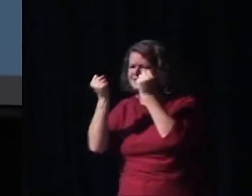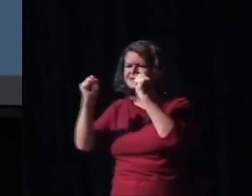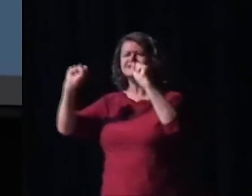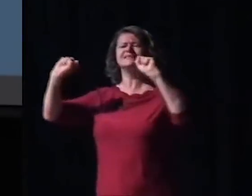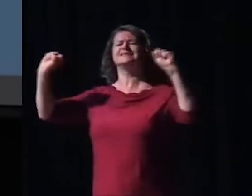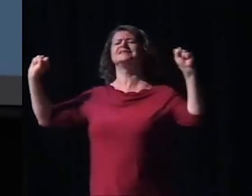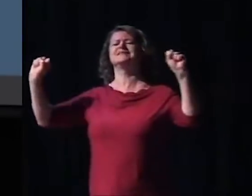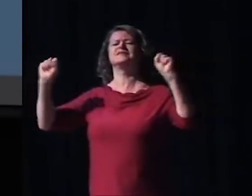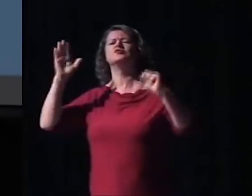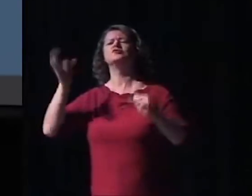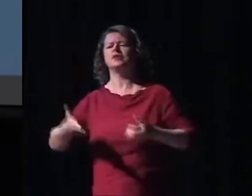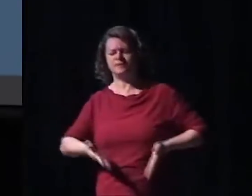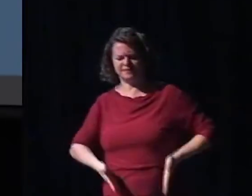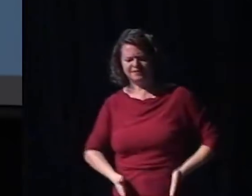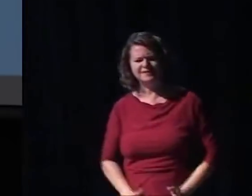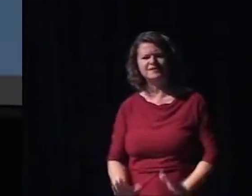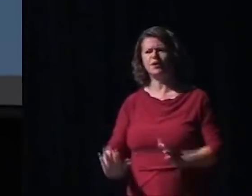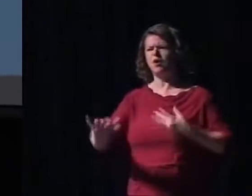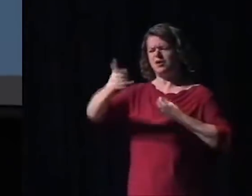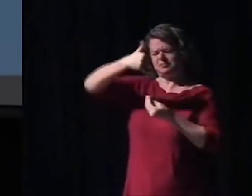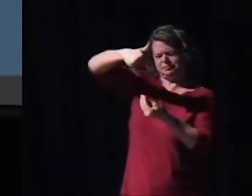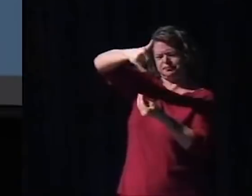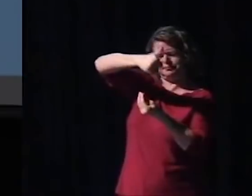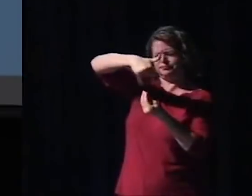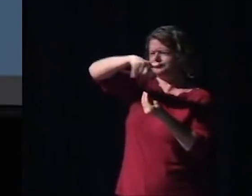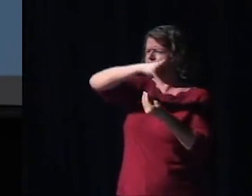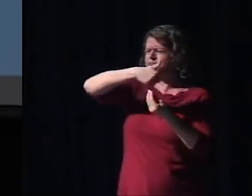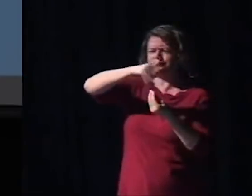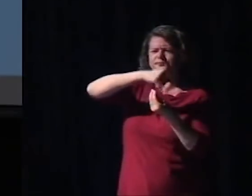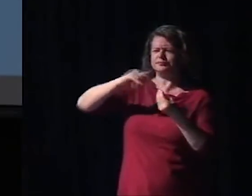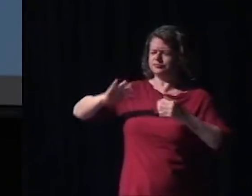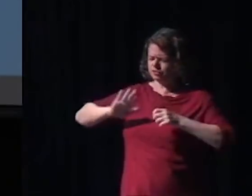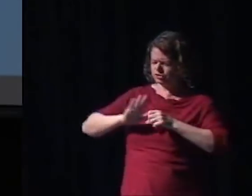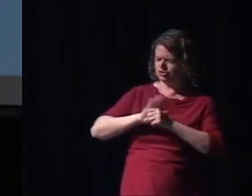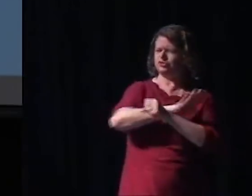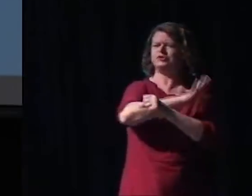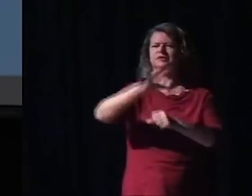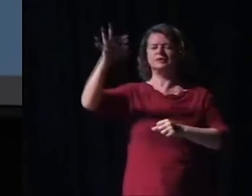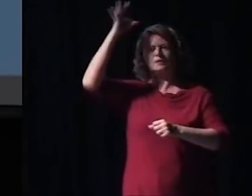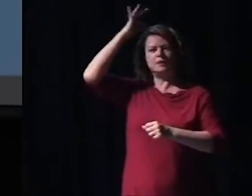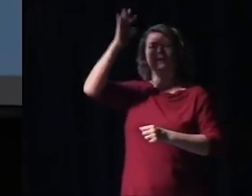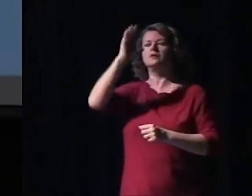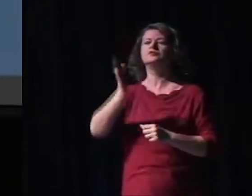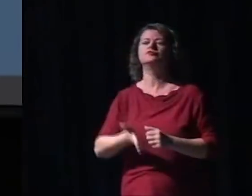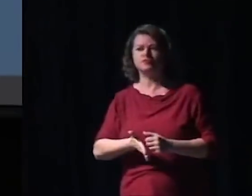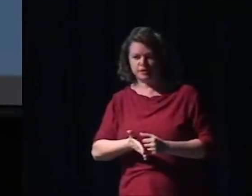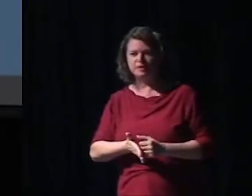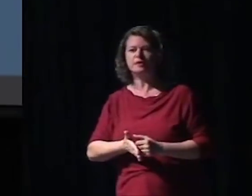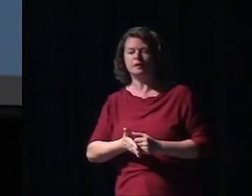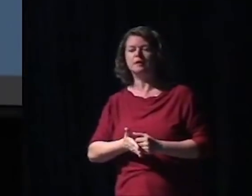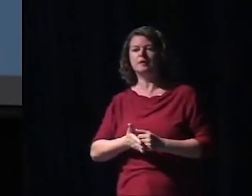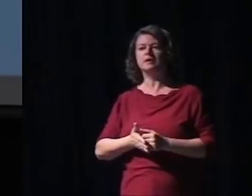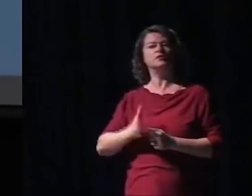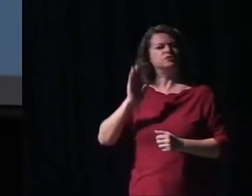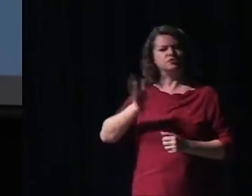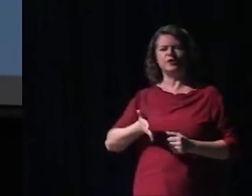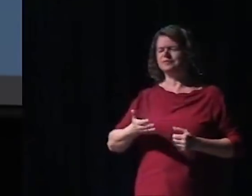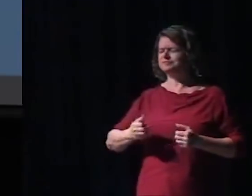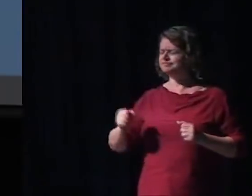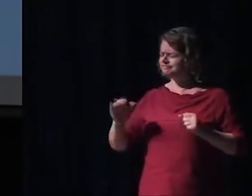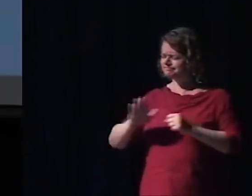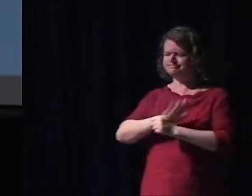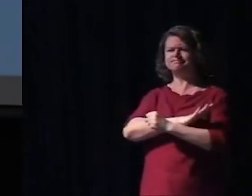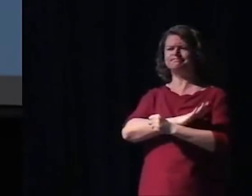nasce nessa unção, ele já nasce mergulhado nesse óleo. Esse óleo que simboliza o Espírito Santo está nele já,